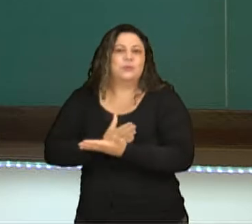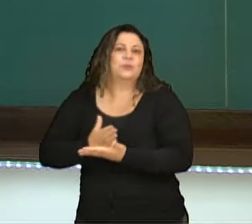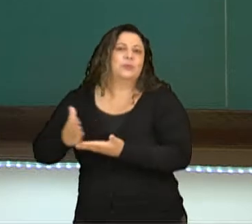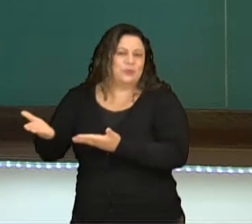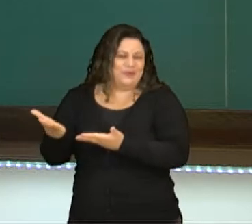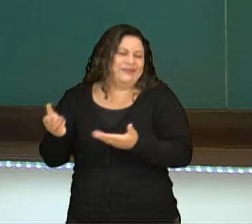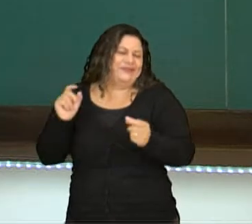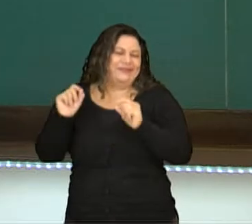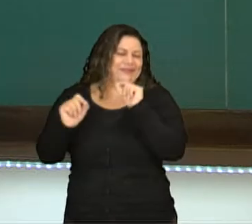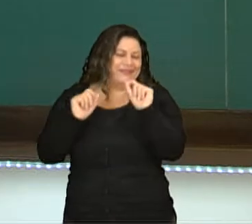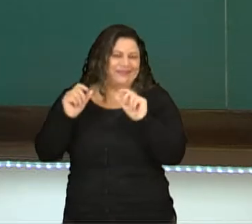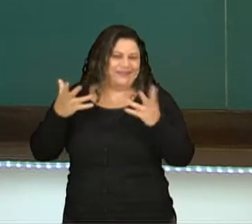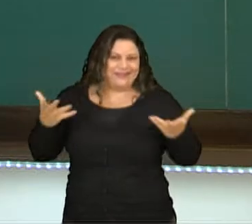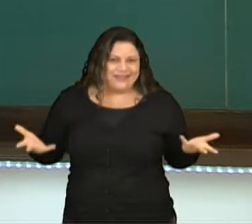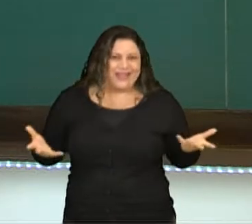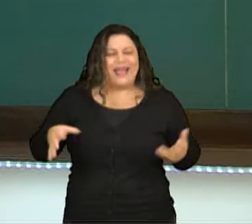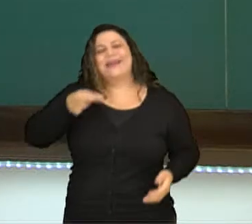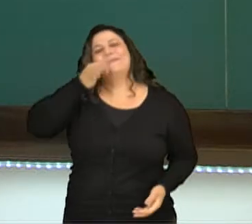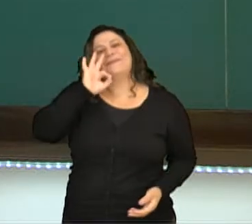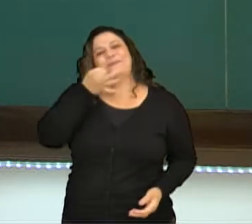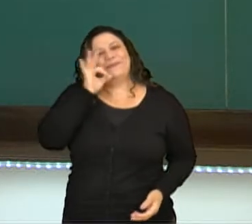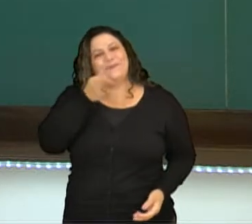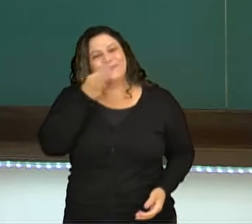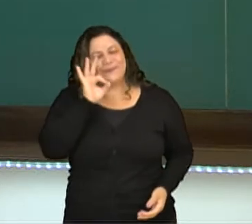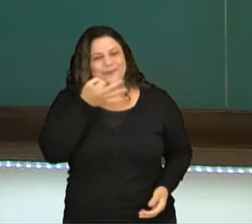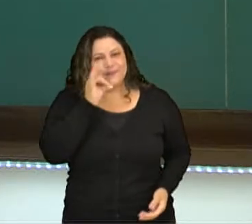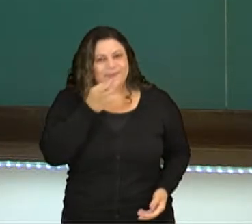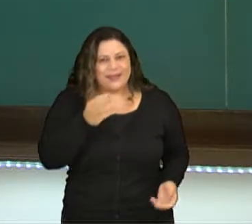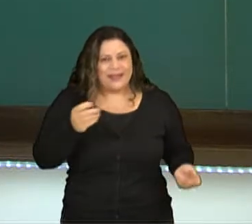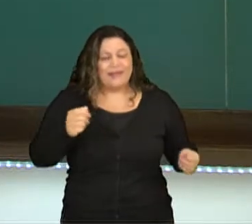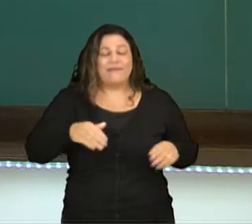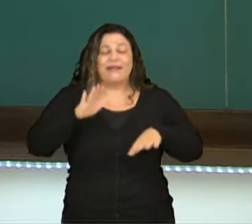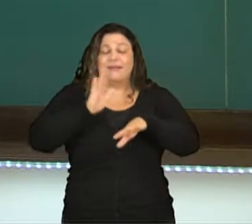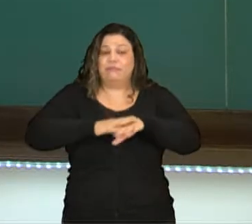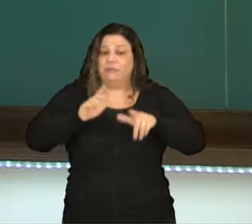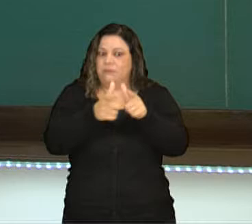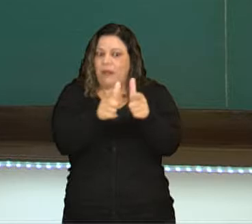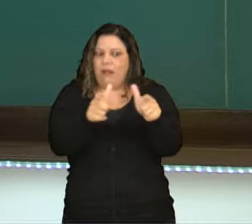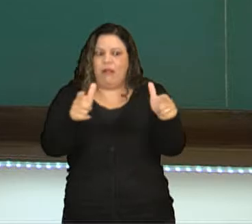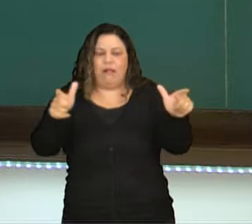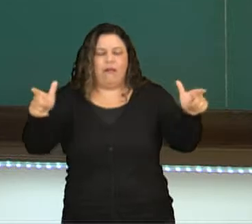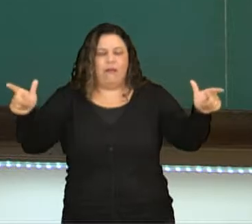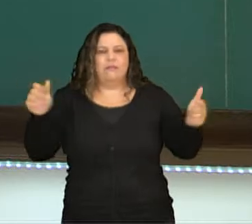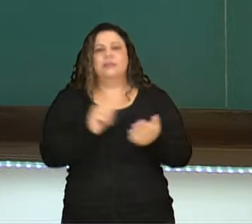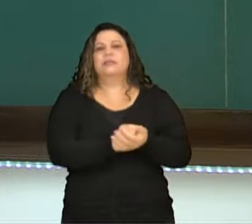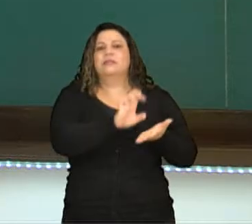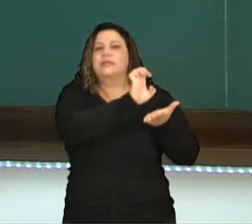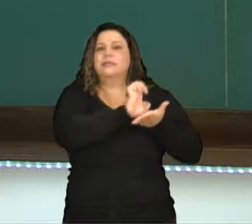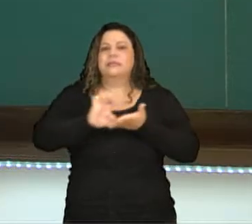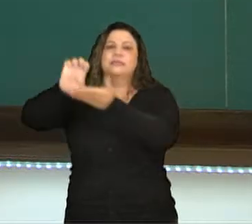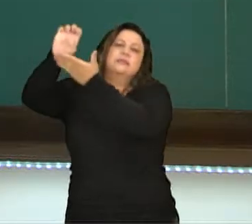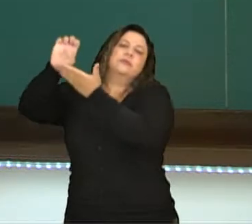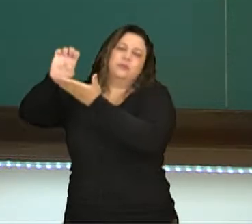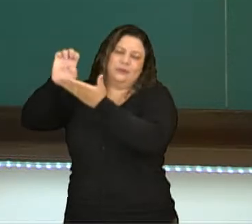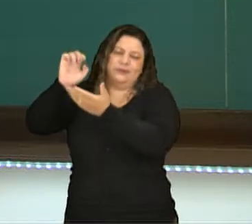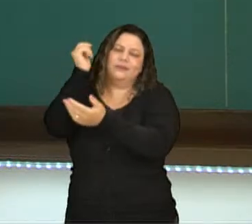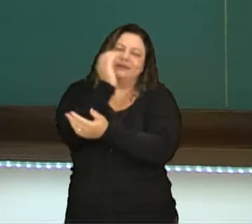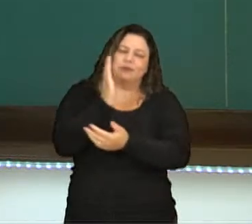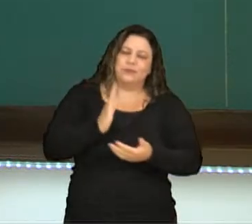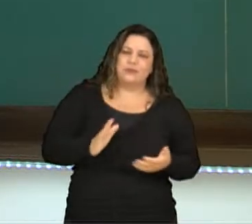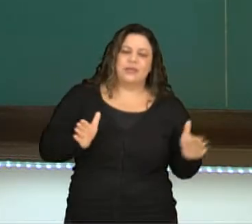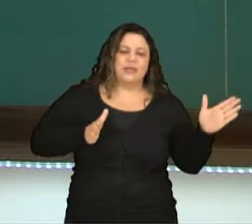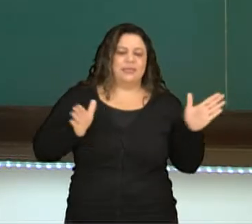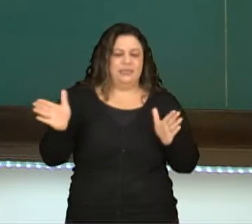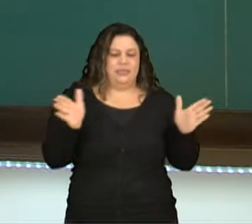República, óbvio, café. Responsável pela maior parte das exportações brasileiras neste mesmo período